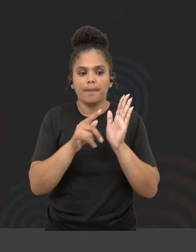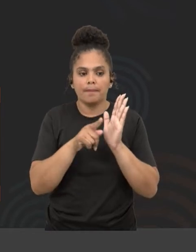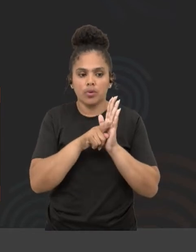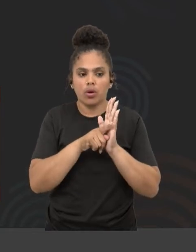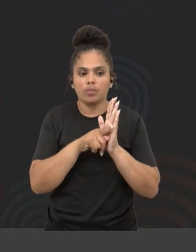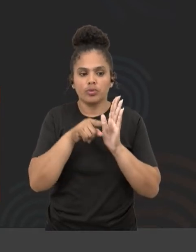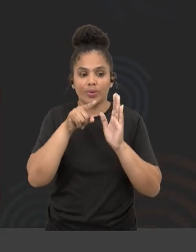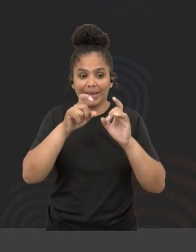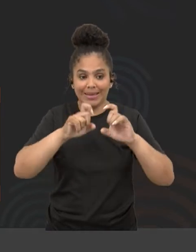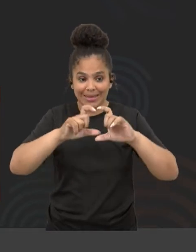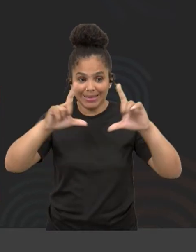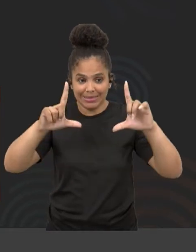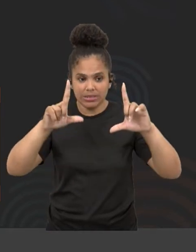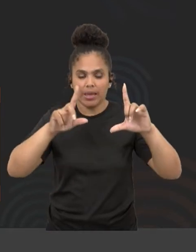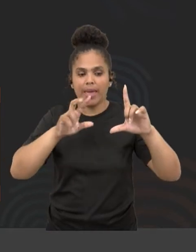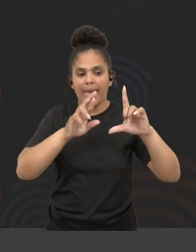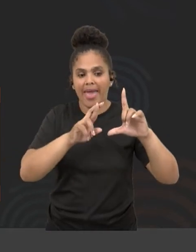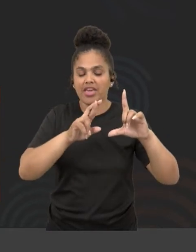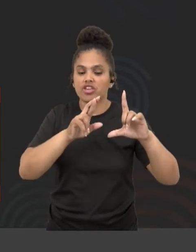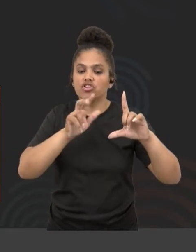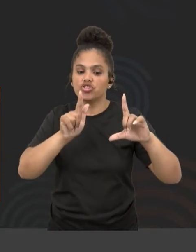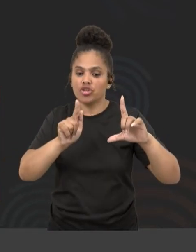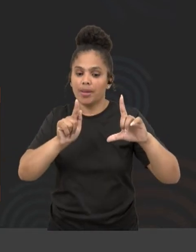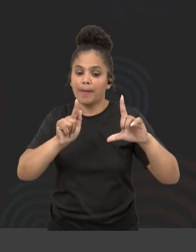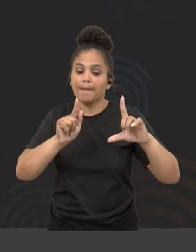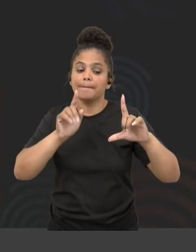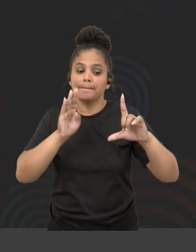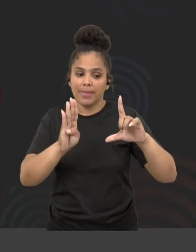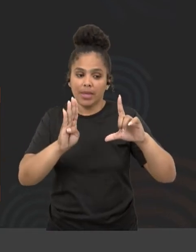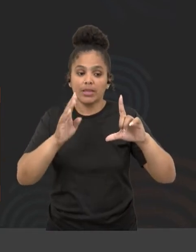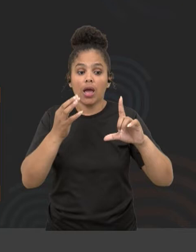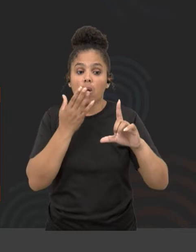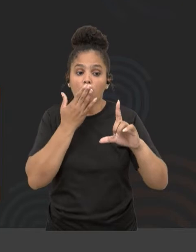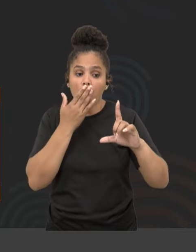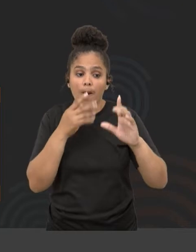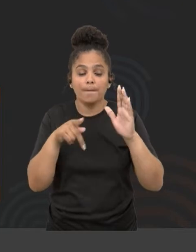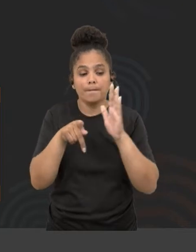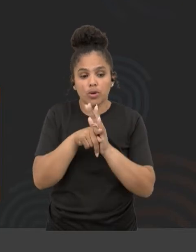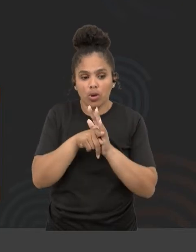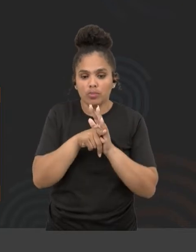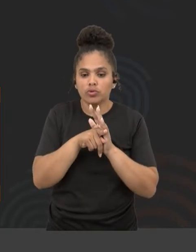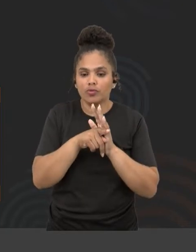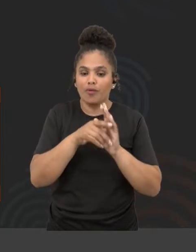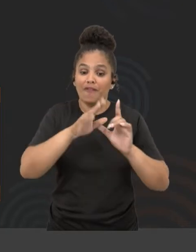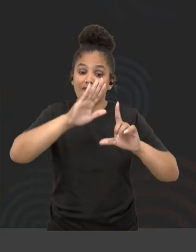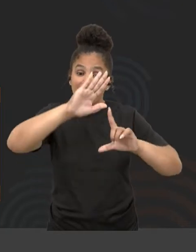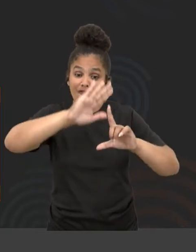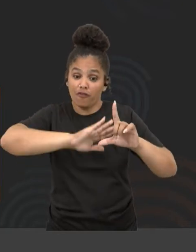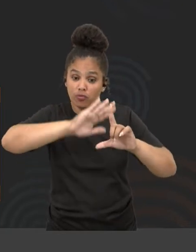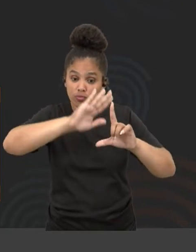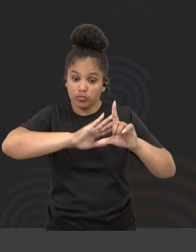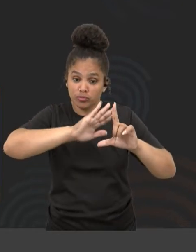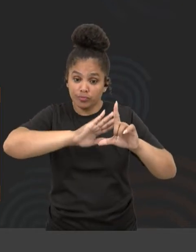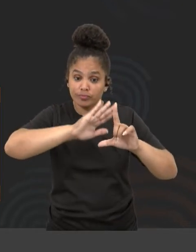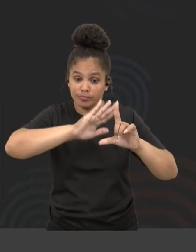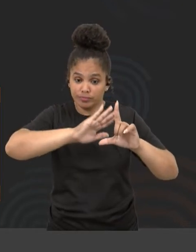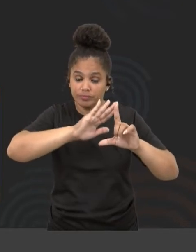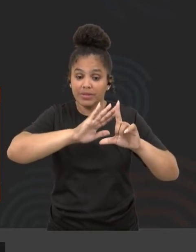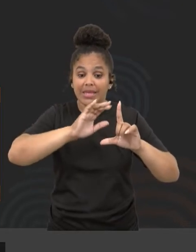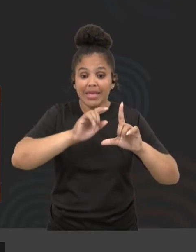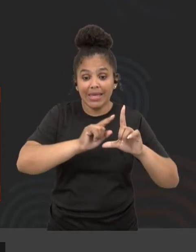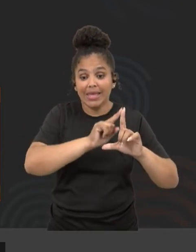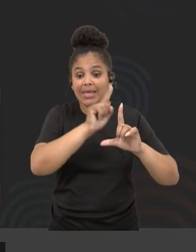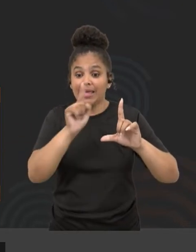hexadecimal ou o RGB da sua cor de fundo, de um lado, e do cor